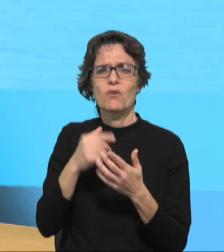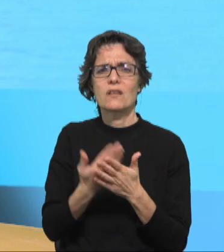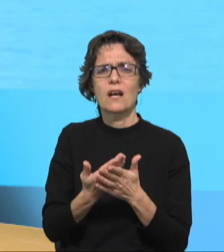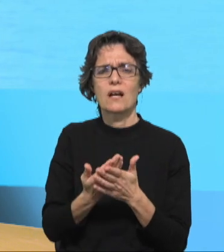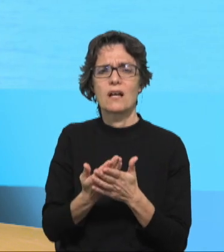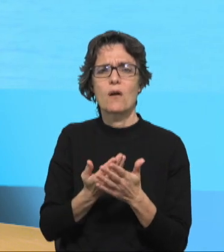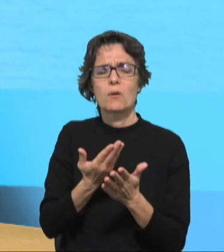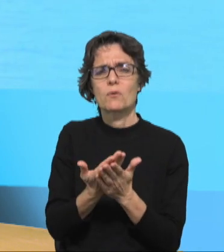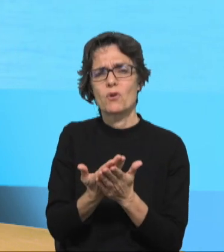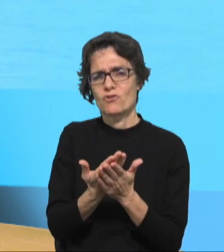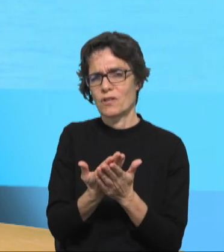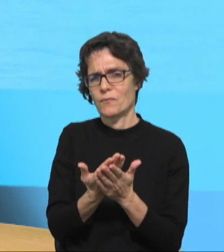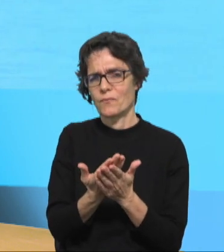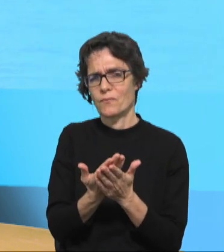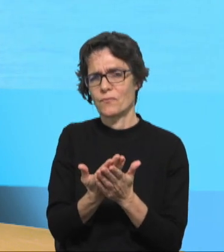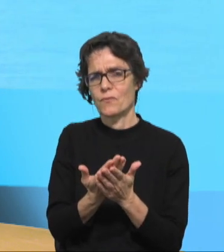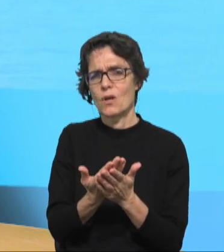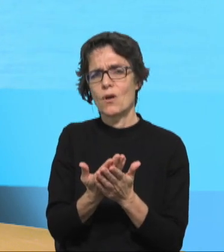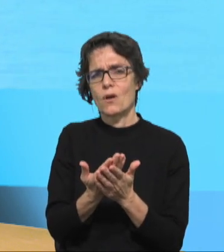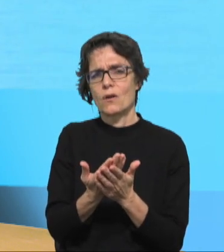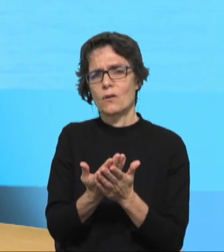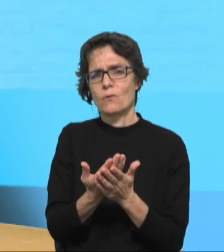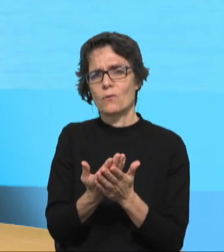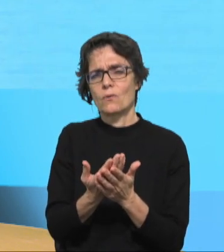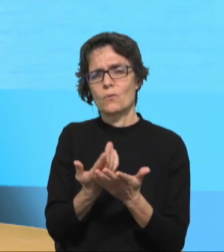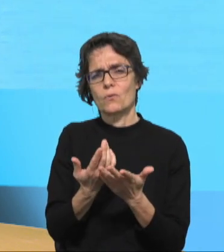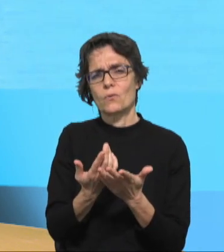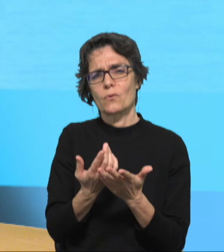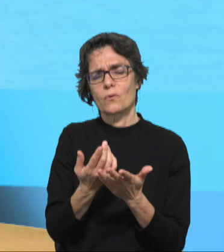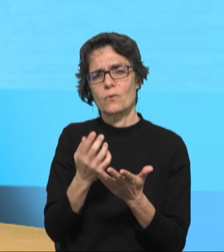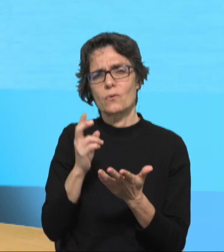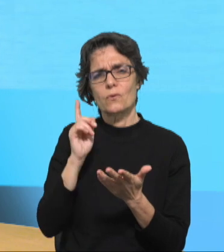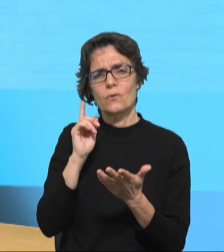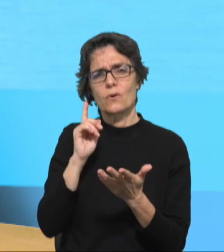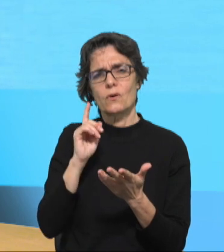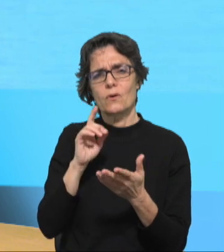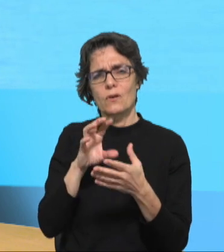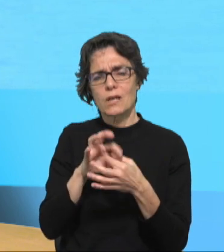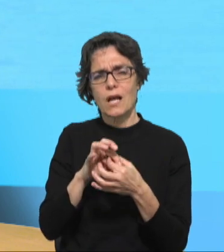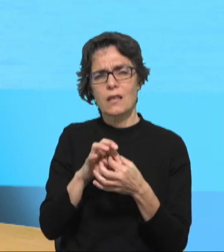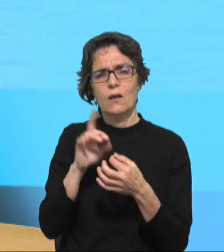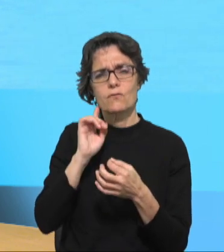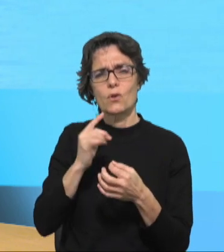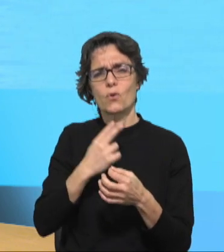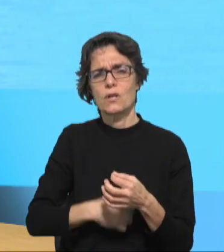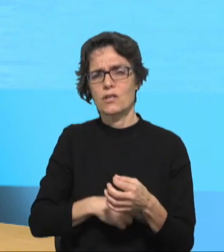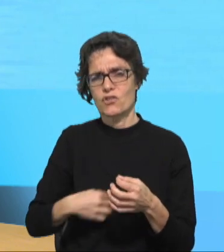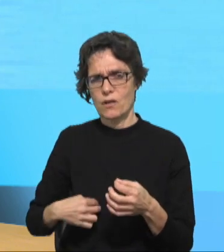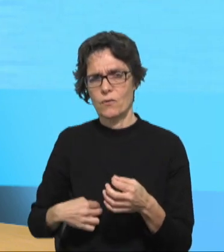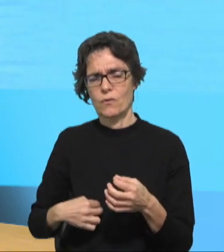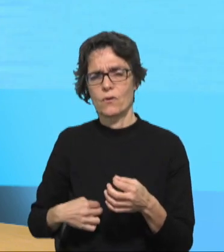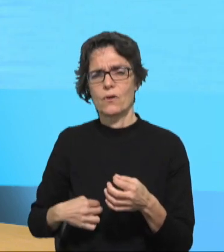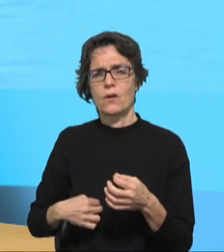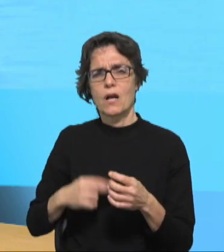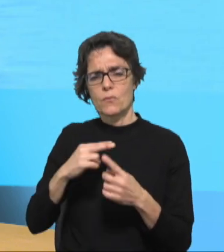proposta cristã, uma leitura da atualidade pelos valores cristãos. E passa por aí também a